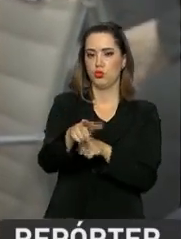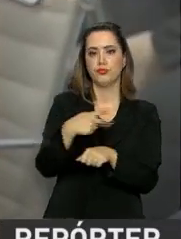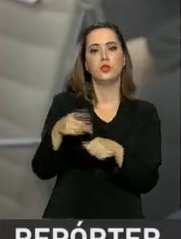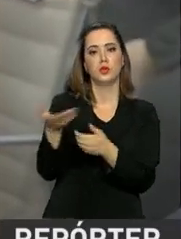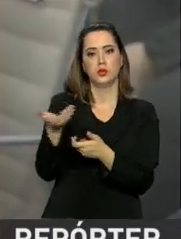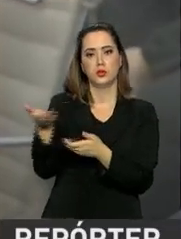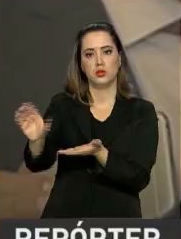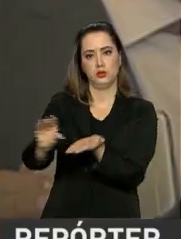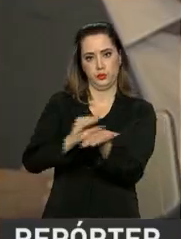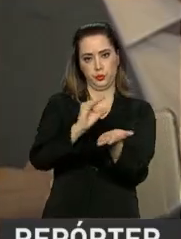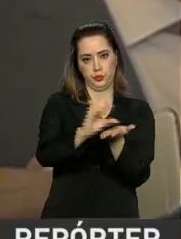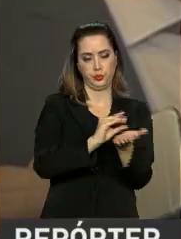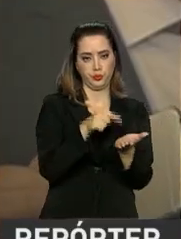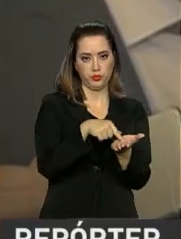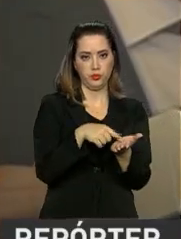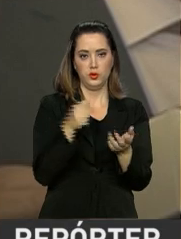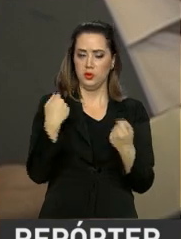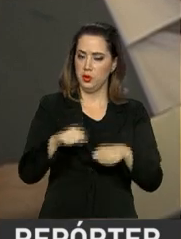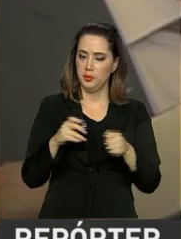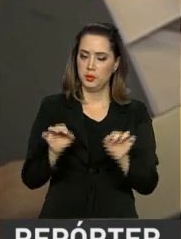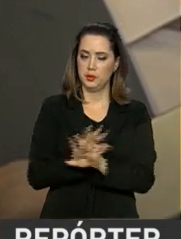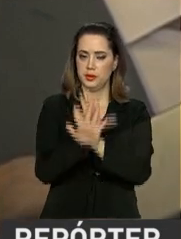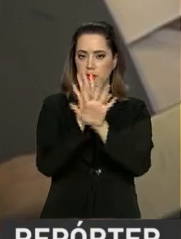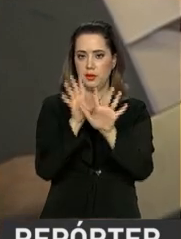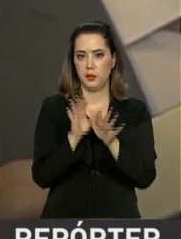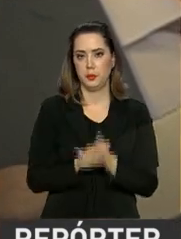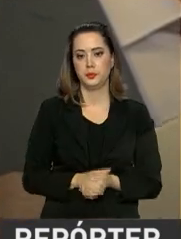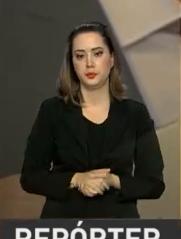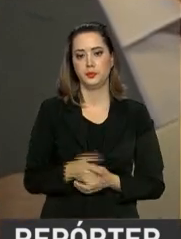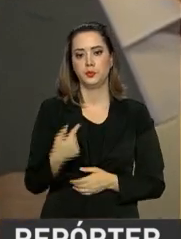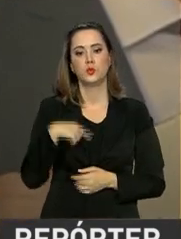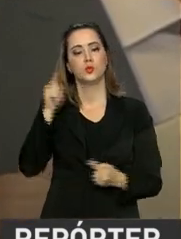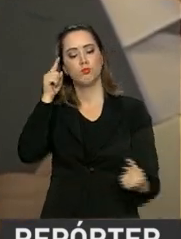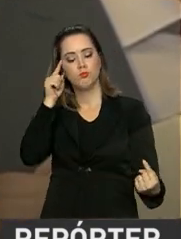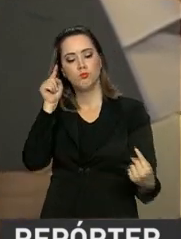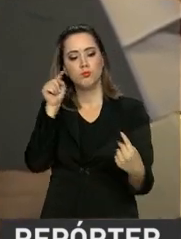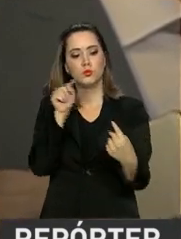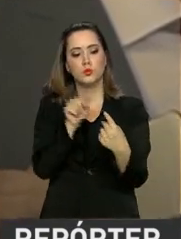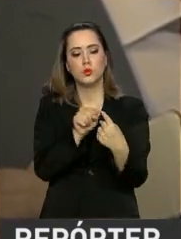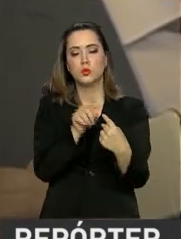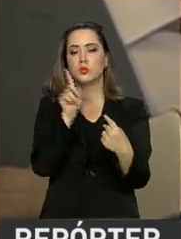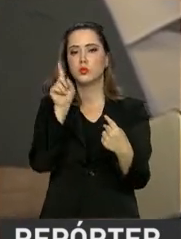claras e precisas. O nosso objetivo é